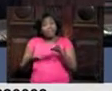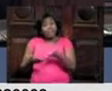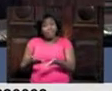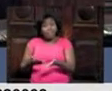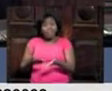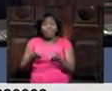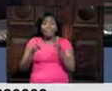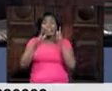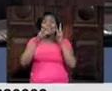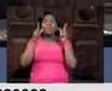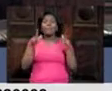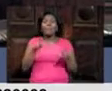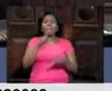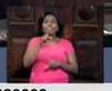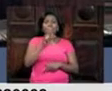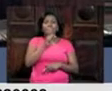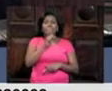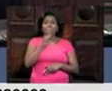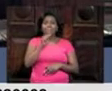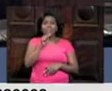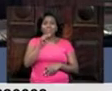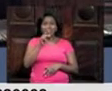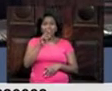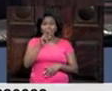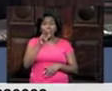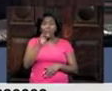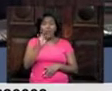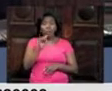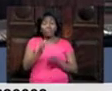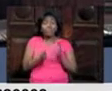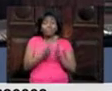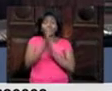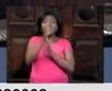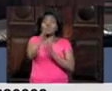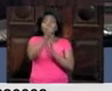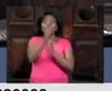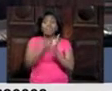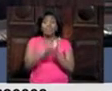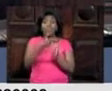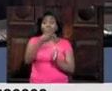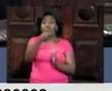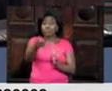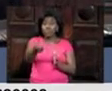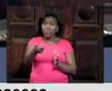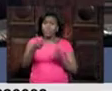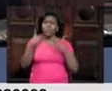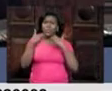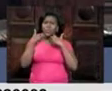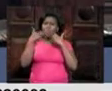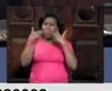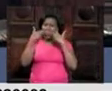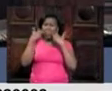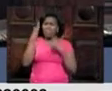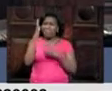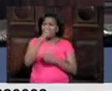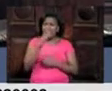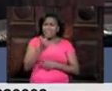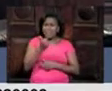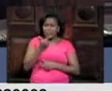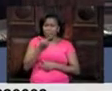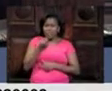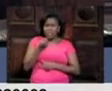nosso passaporte para o século XXI, porque é uma vergonha o Brasil, com 120 anos de república, e